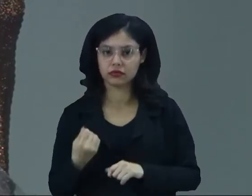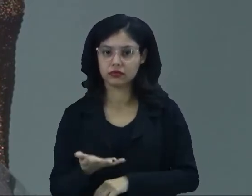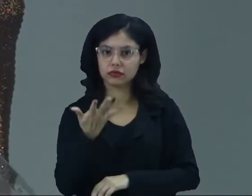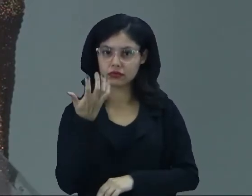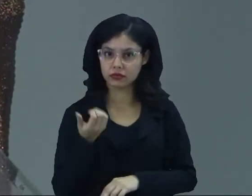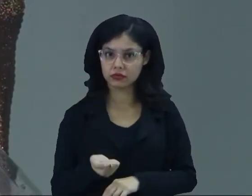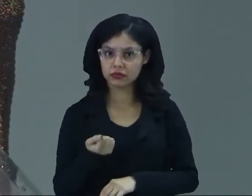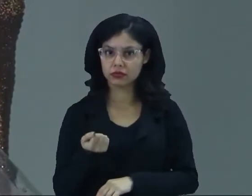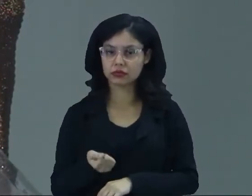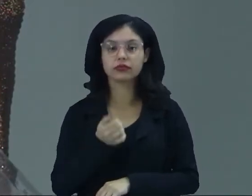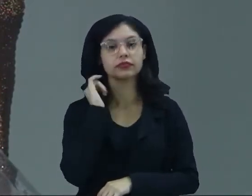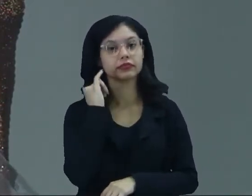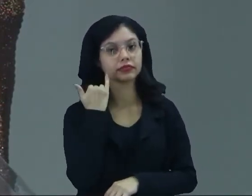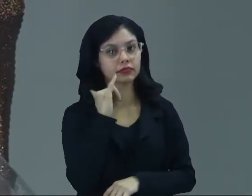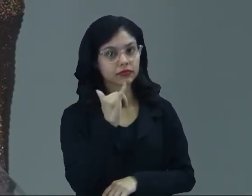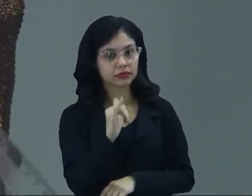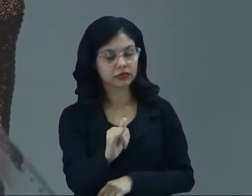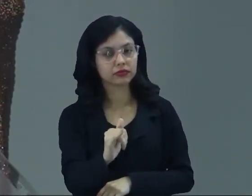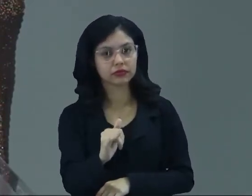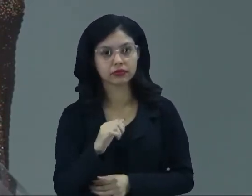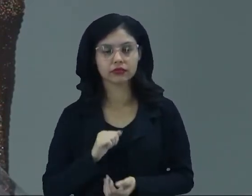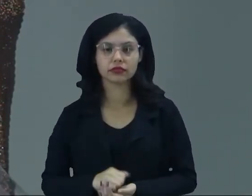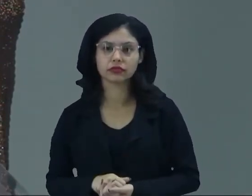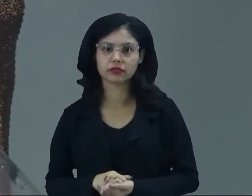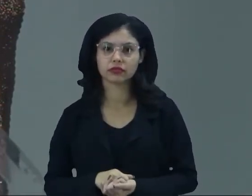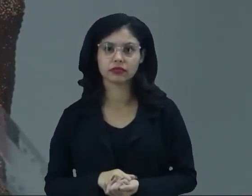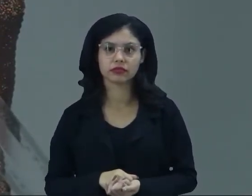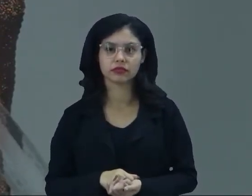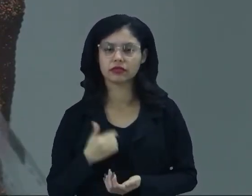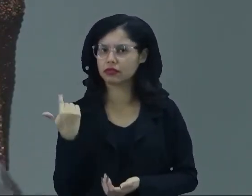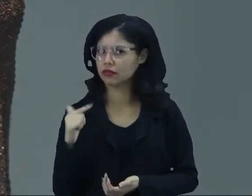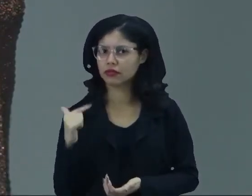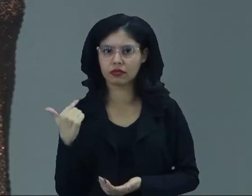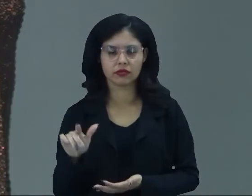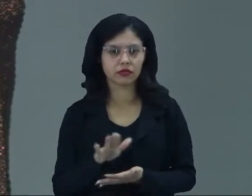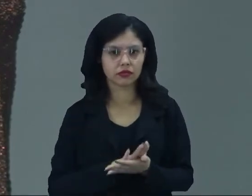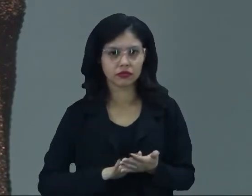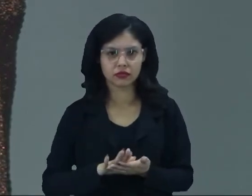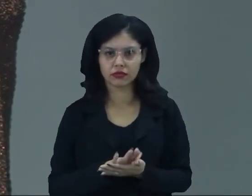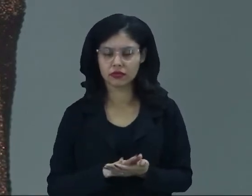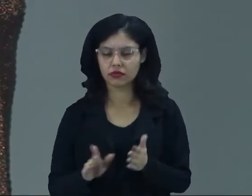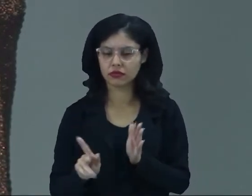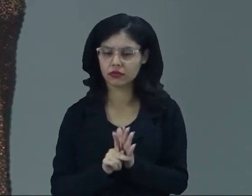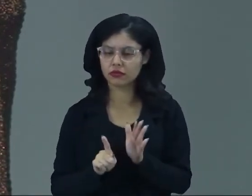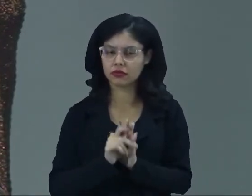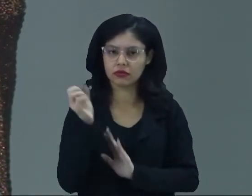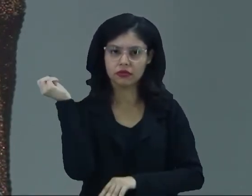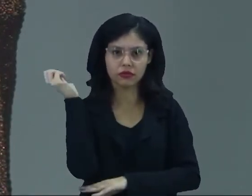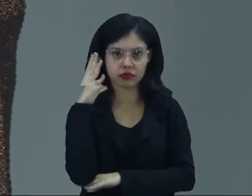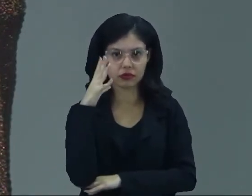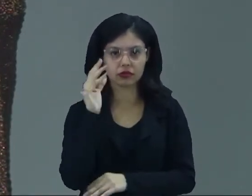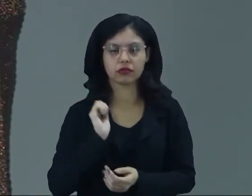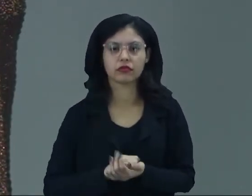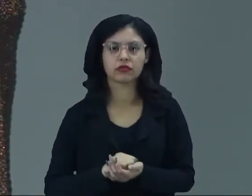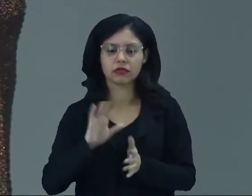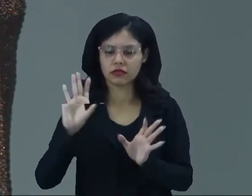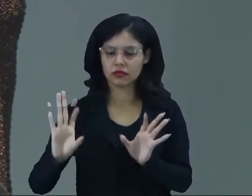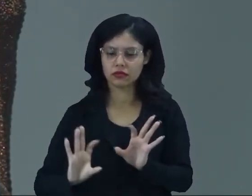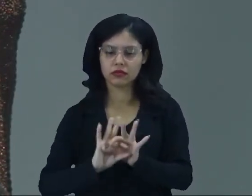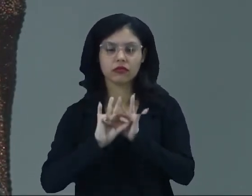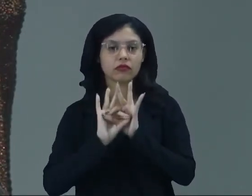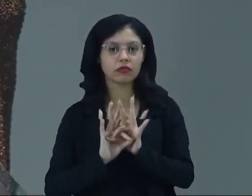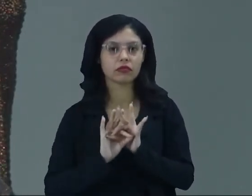receber energia, né? Então, ela não tem uma luz própria. Se não tiver conectada